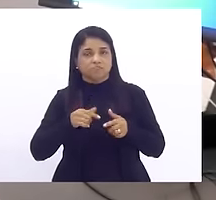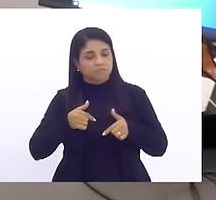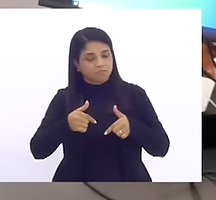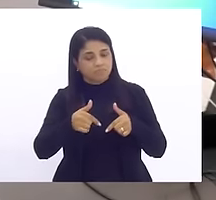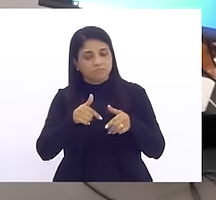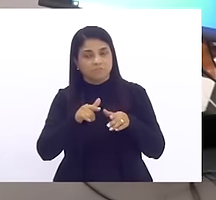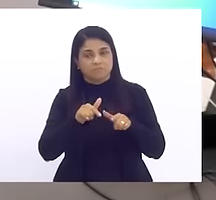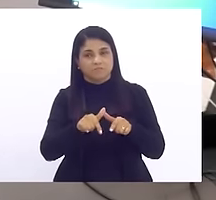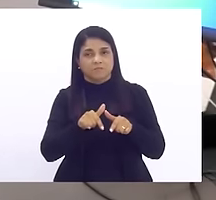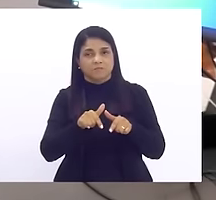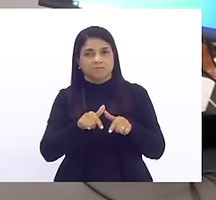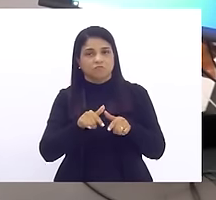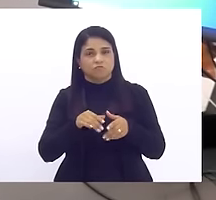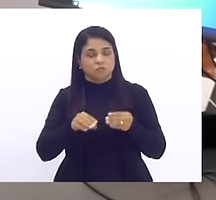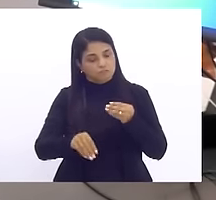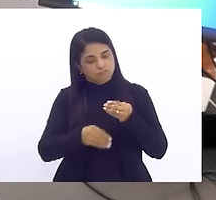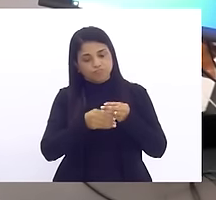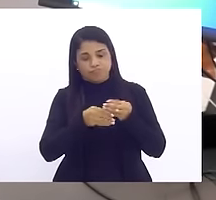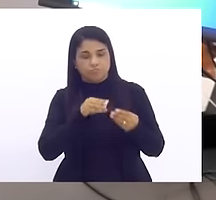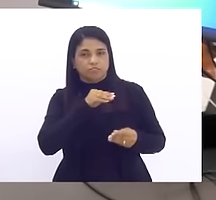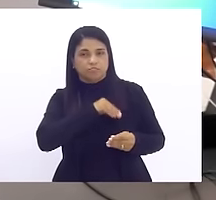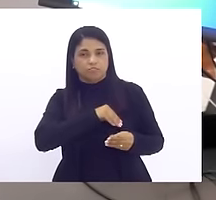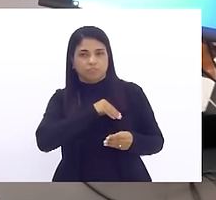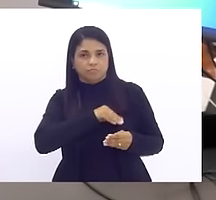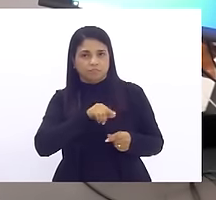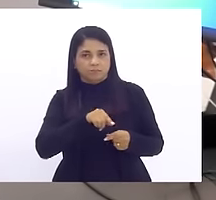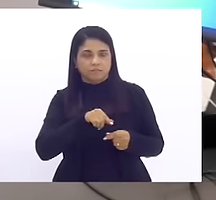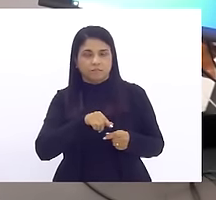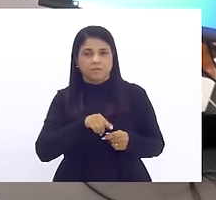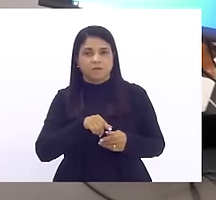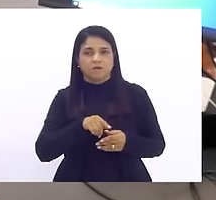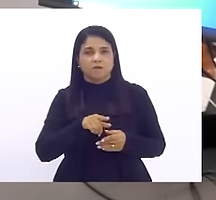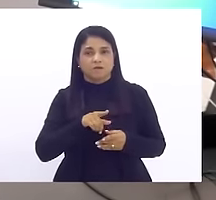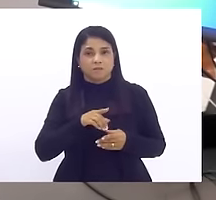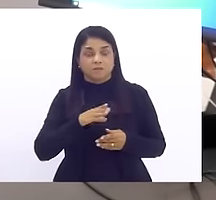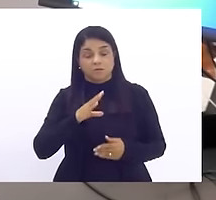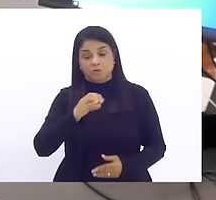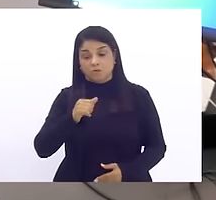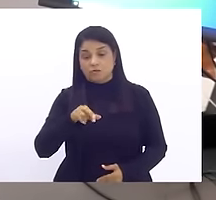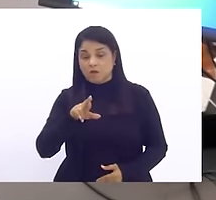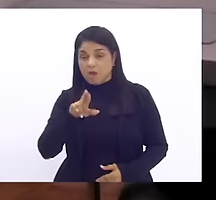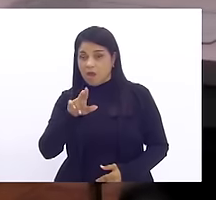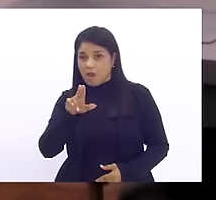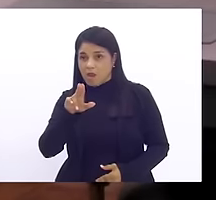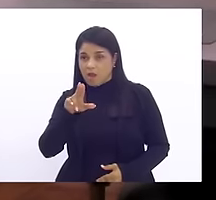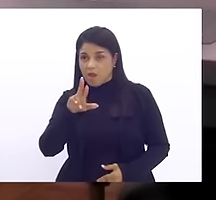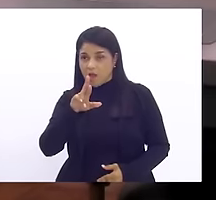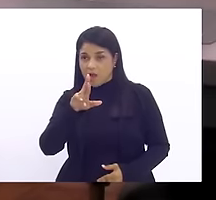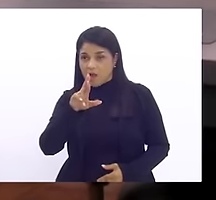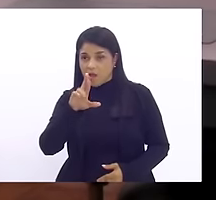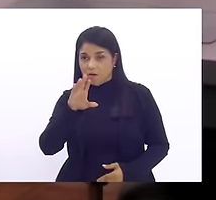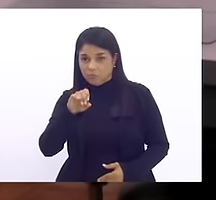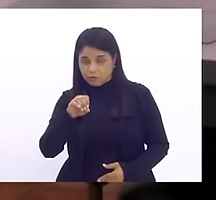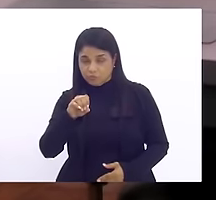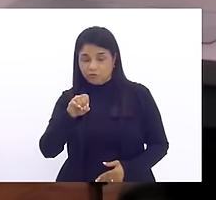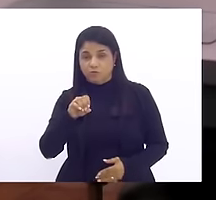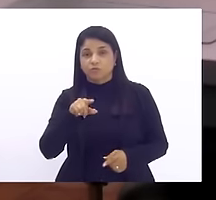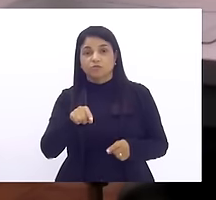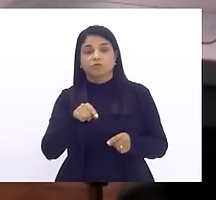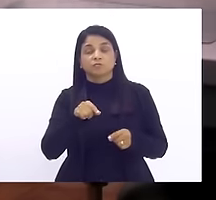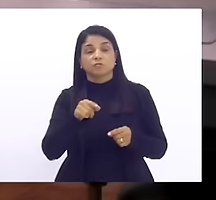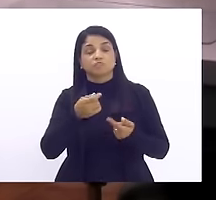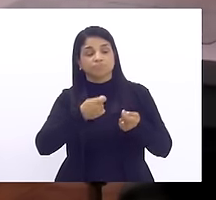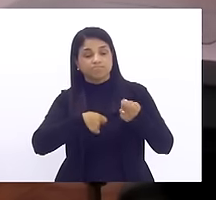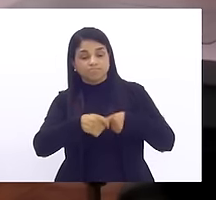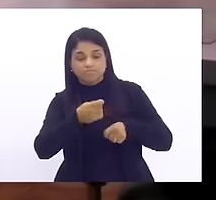o Detro trabalha com os carros de caracterizados Então os carros caracterizados são das operações volantes que são para